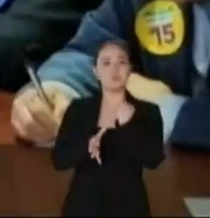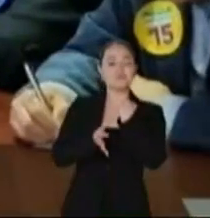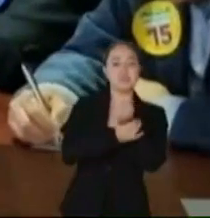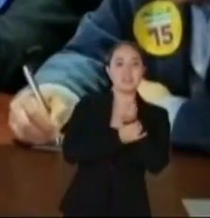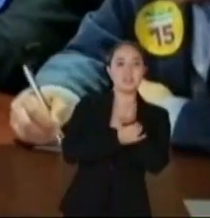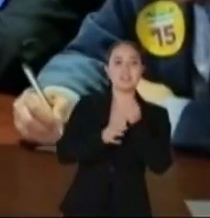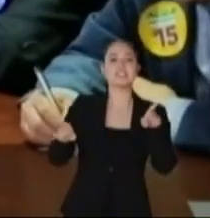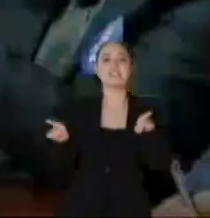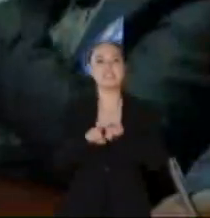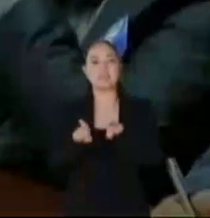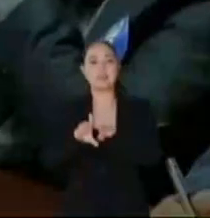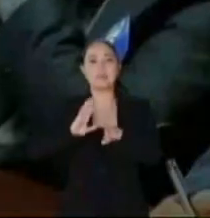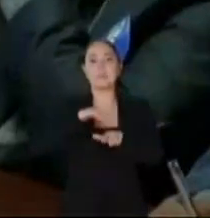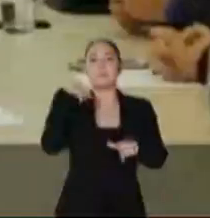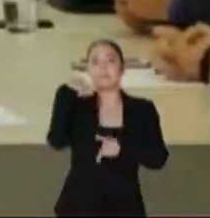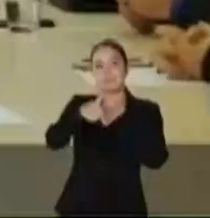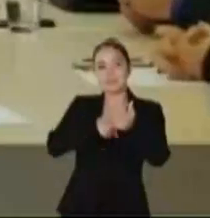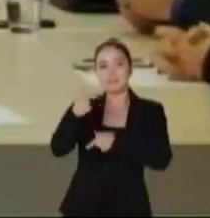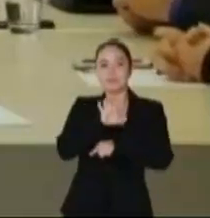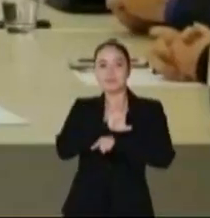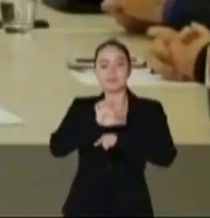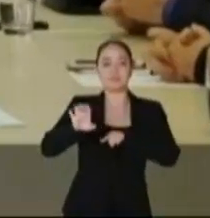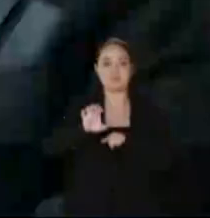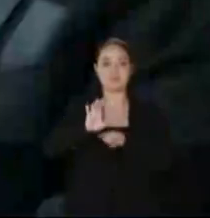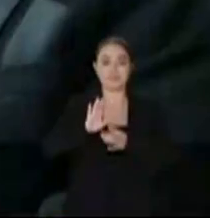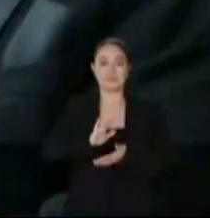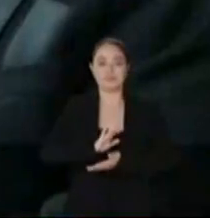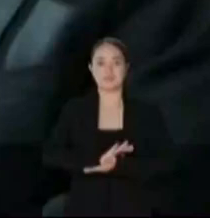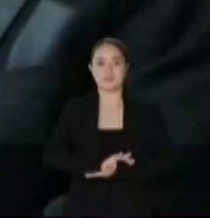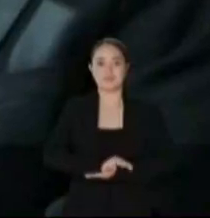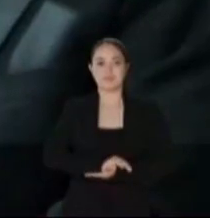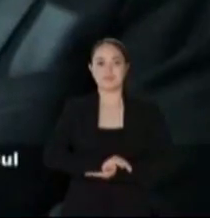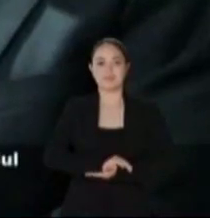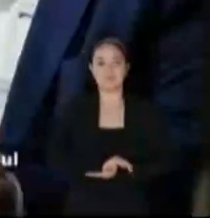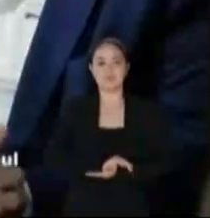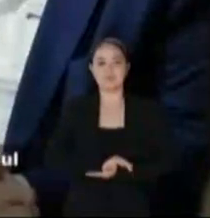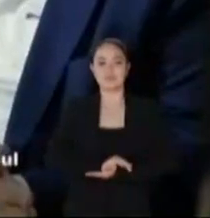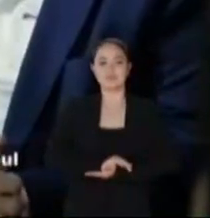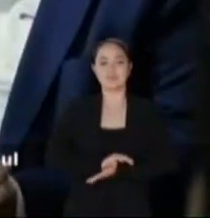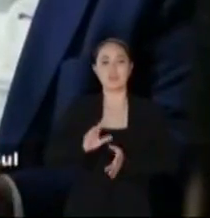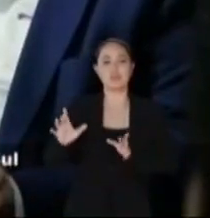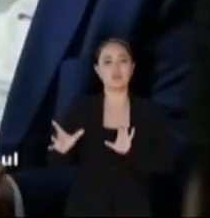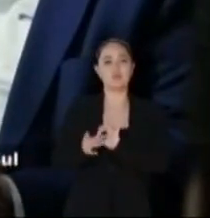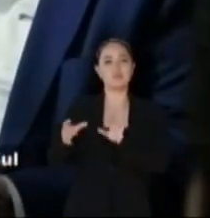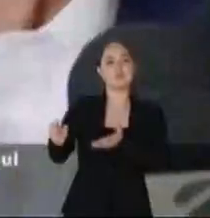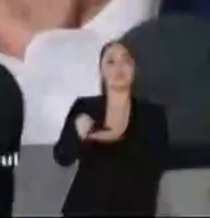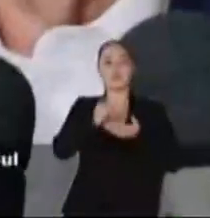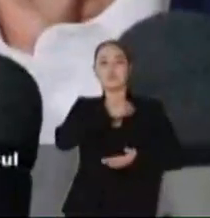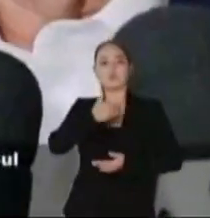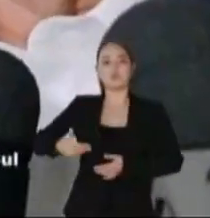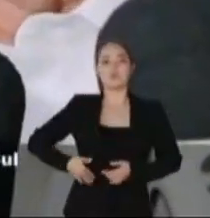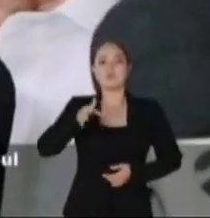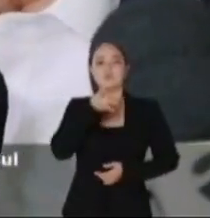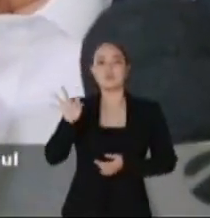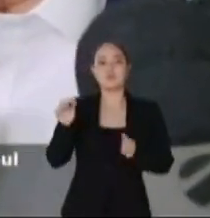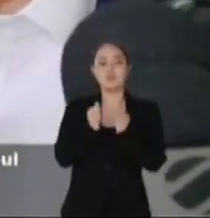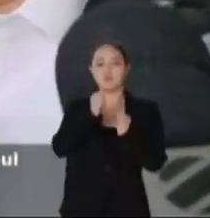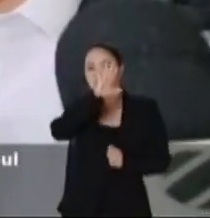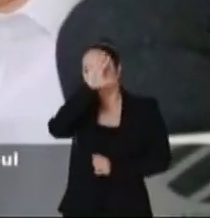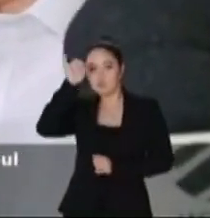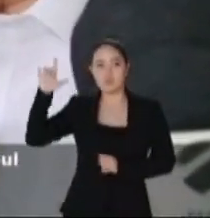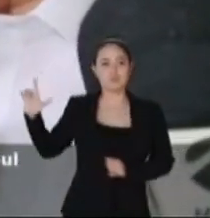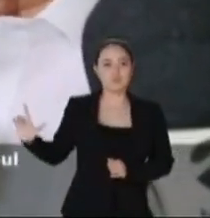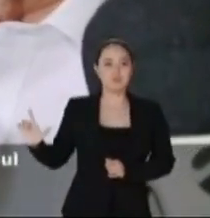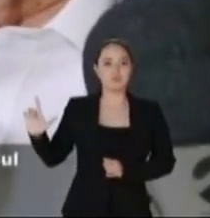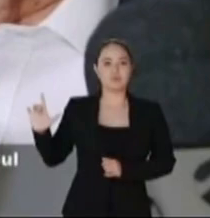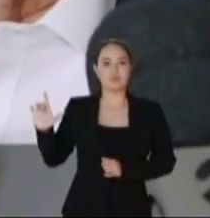da fronteira e o estímulo à produção para gerar renda e empregos no estado. Com parceria do governo federal com o governo de